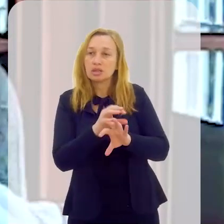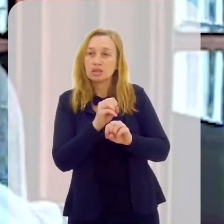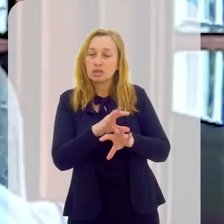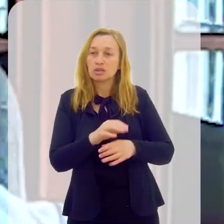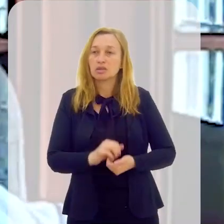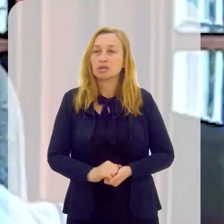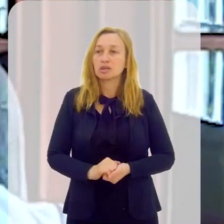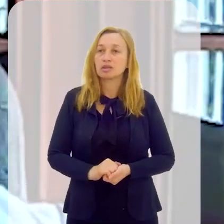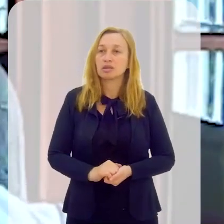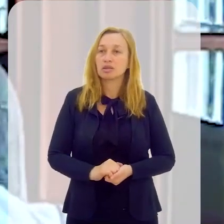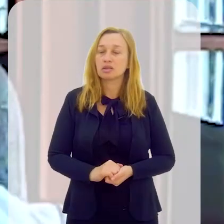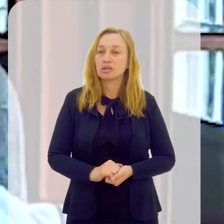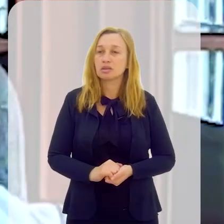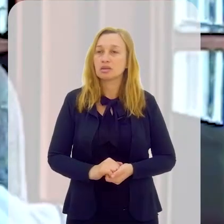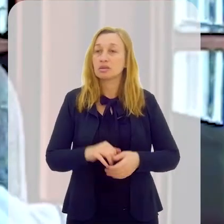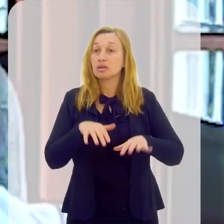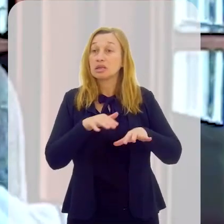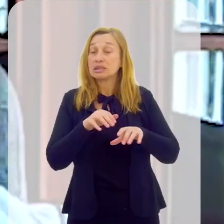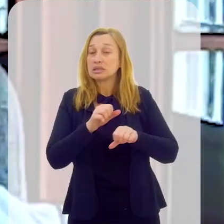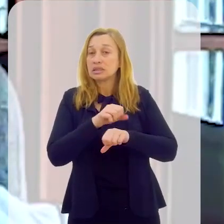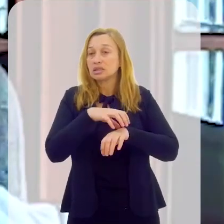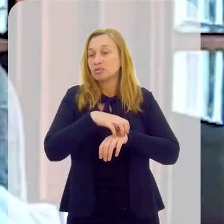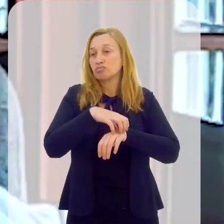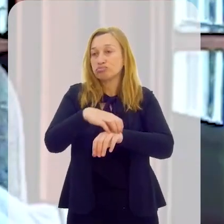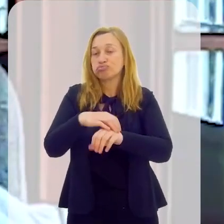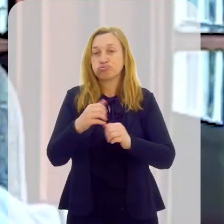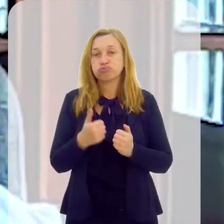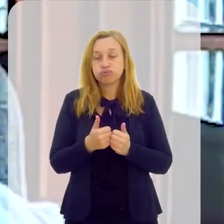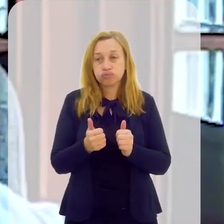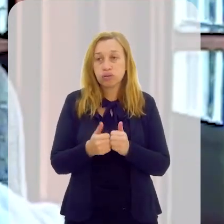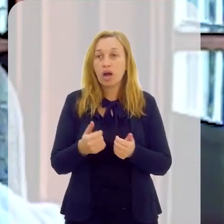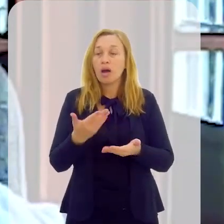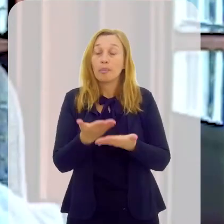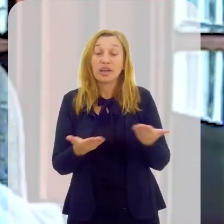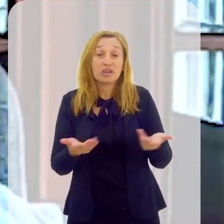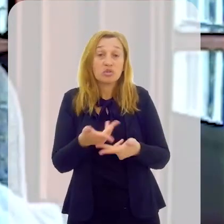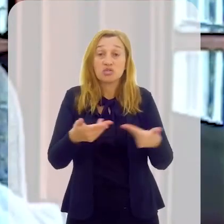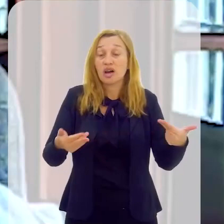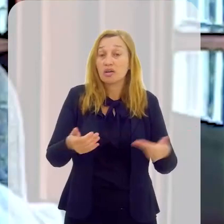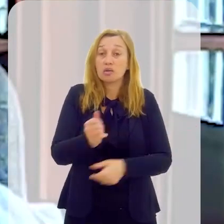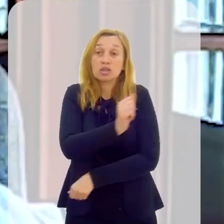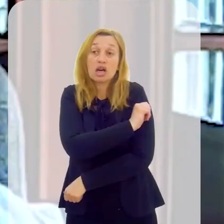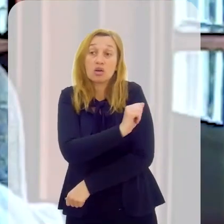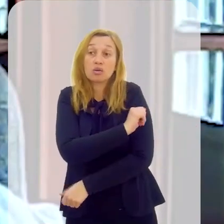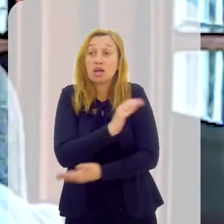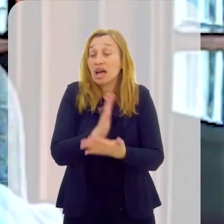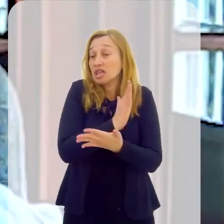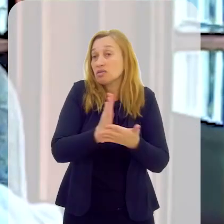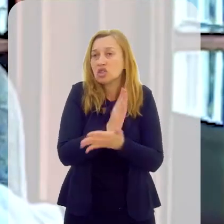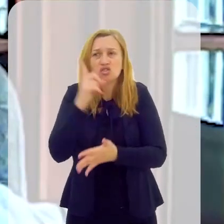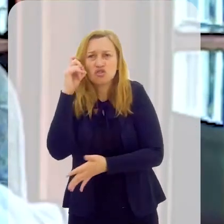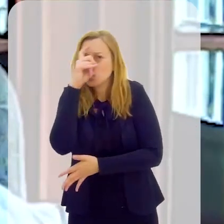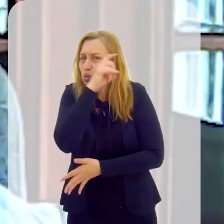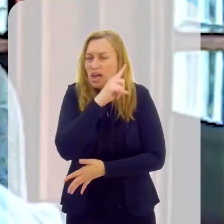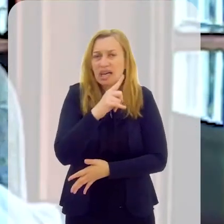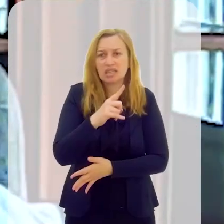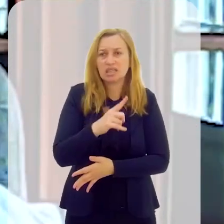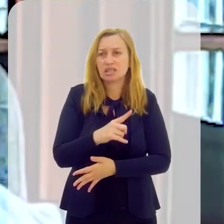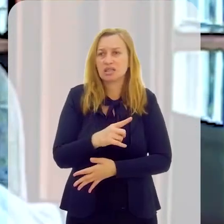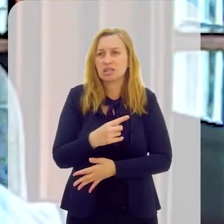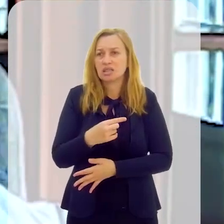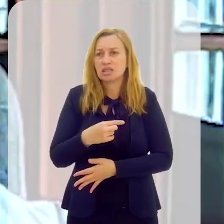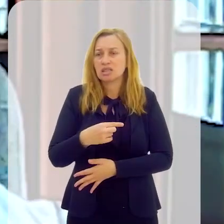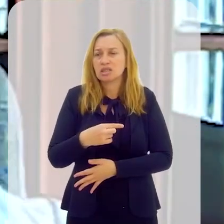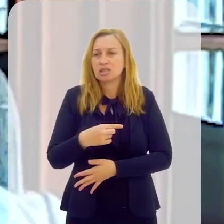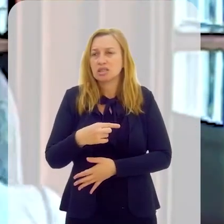de viabilização da educação é a questão da mobilidade, porque nós perdemos muitos alunos porque eles, às vezes,